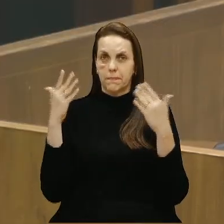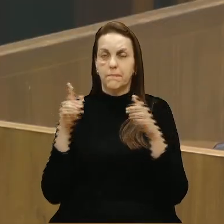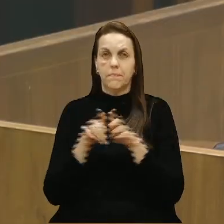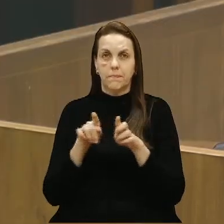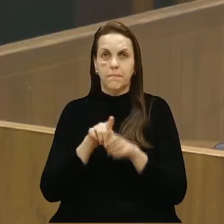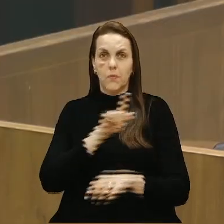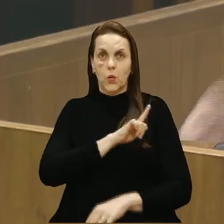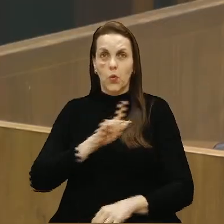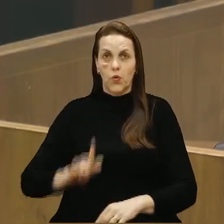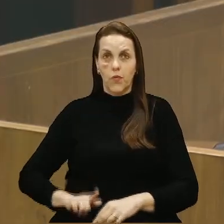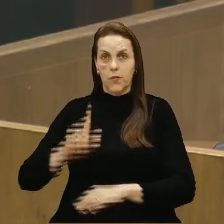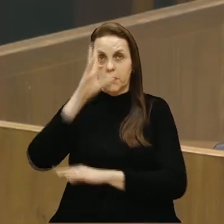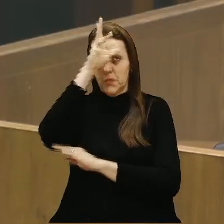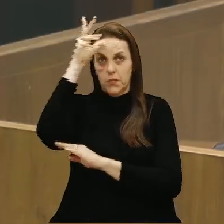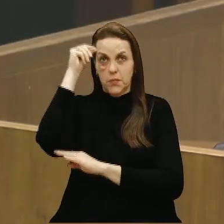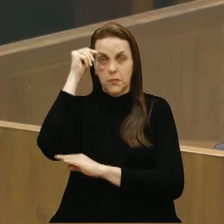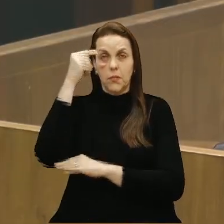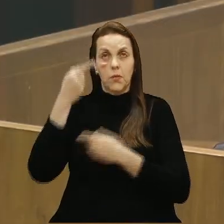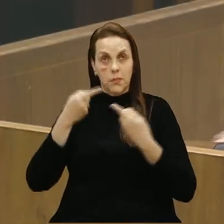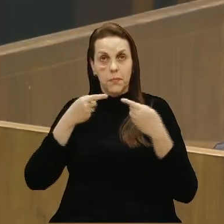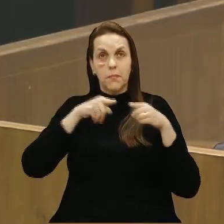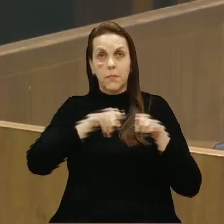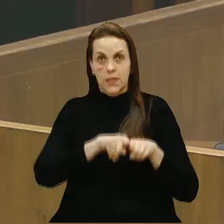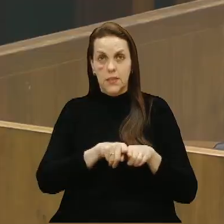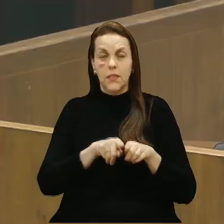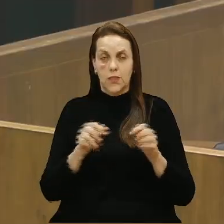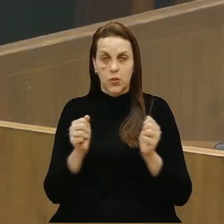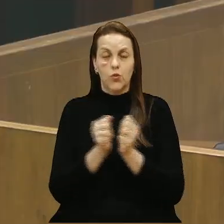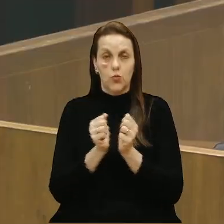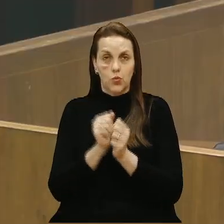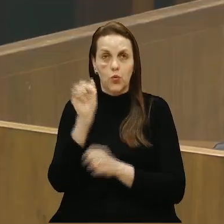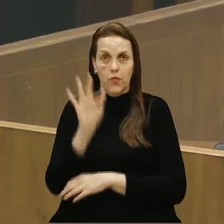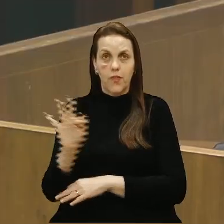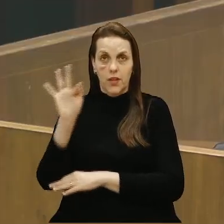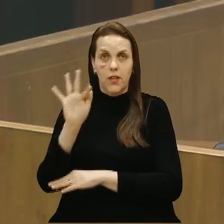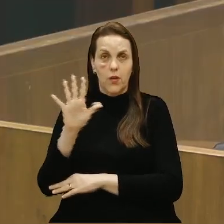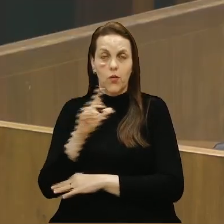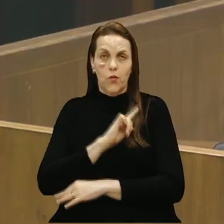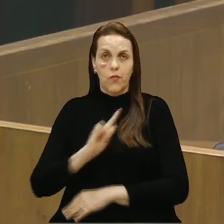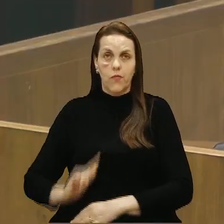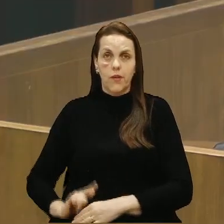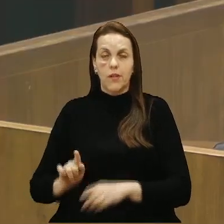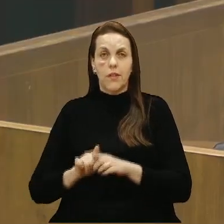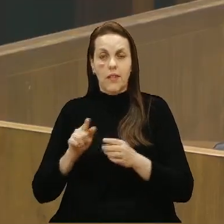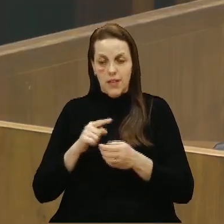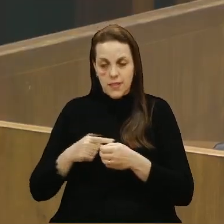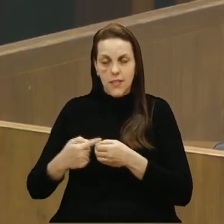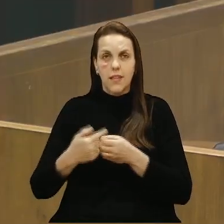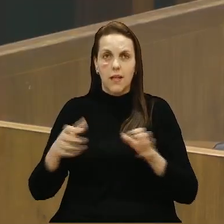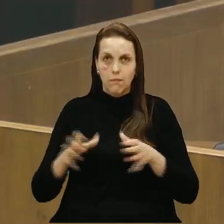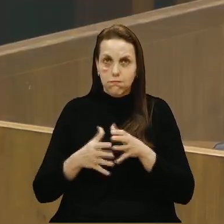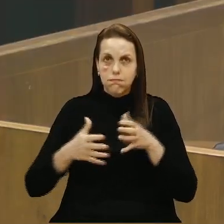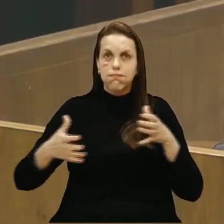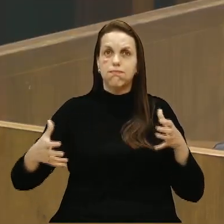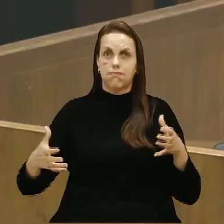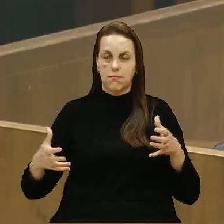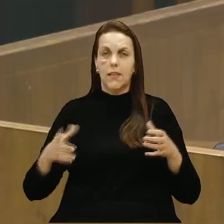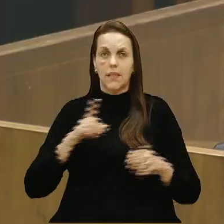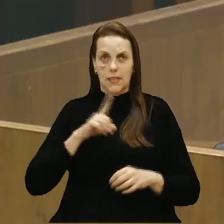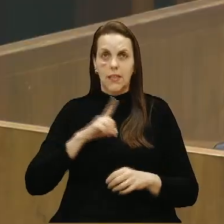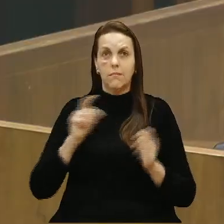governo municipal por essa parceria com o governo federal, que faz com que a nossa cidade cresça e que